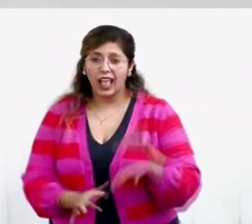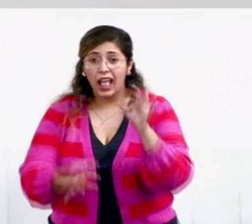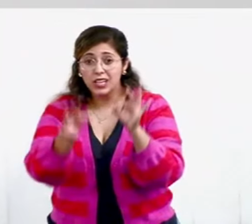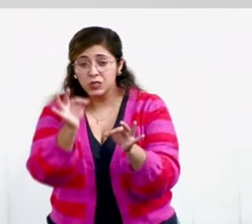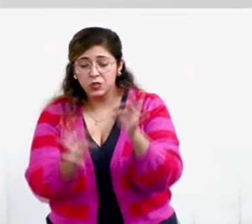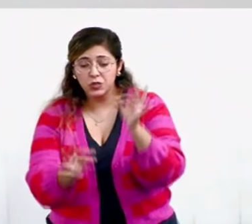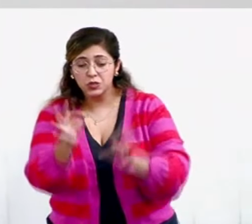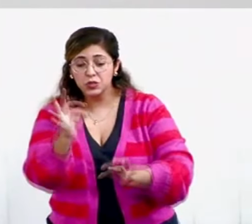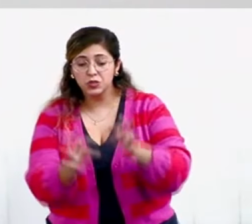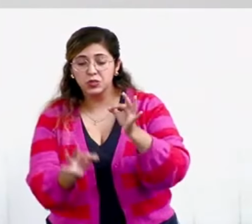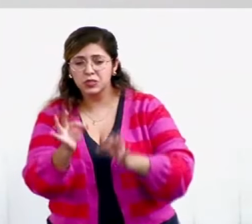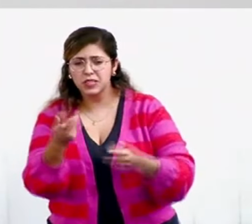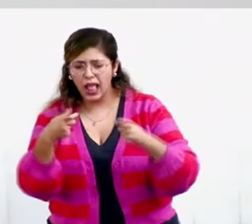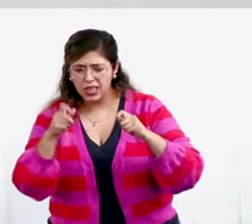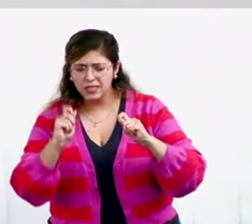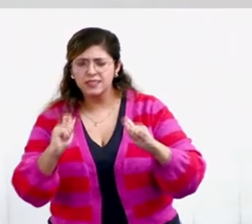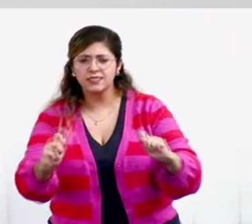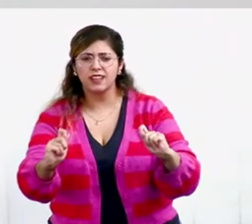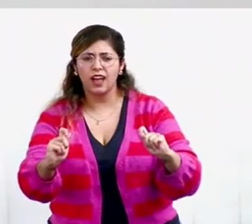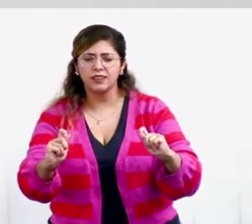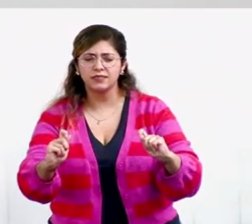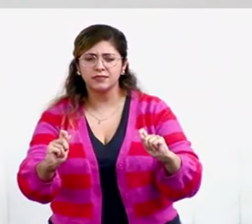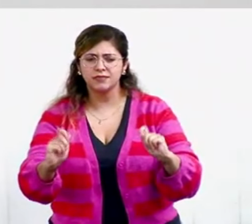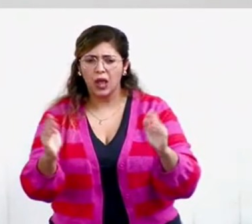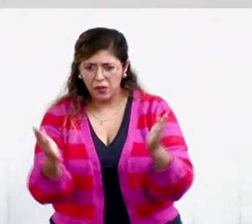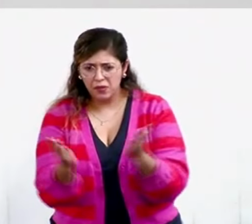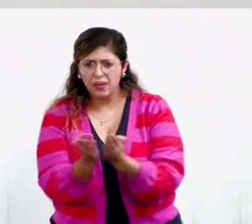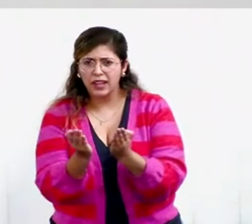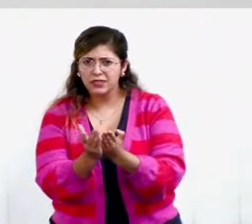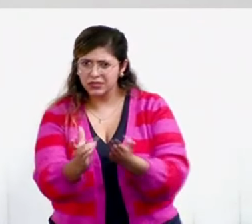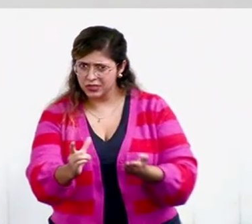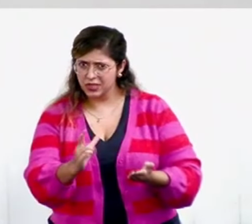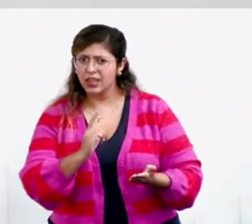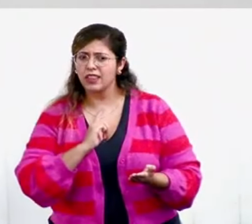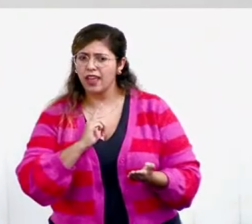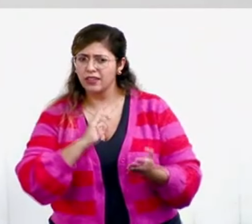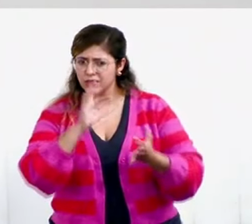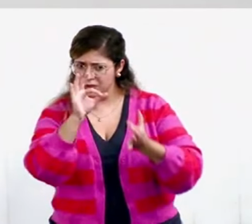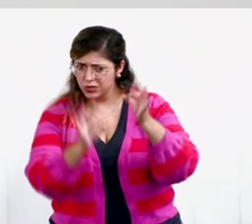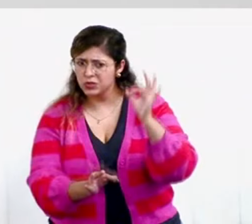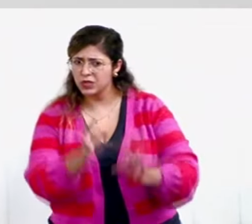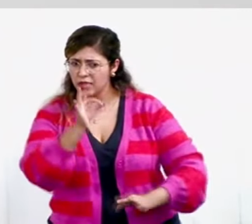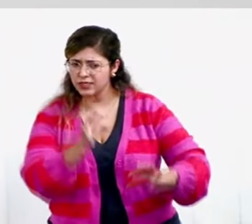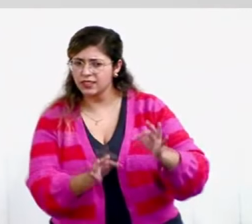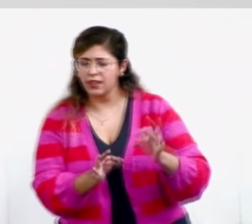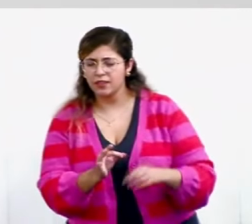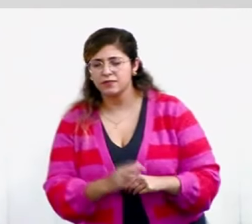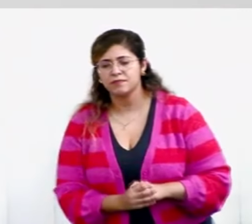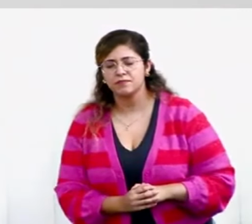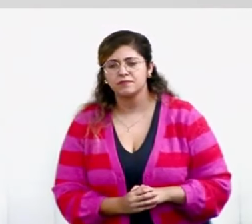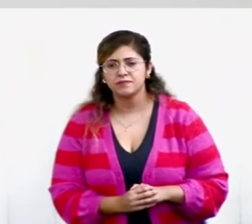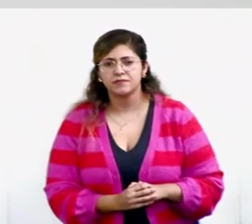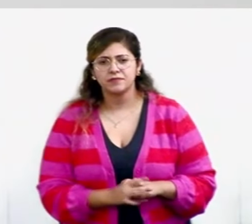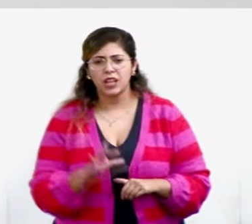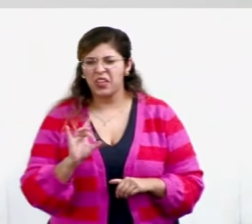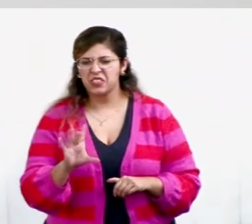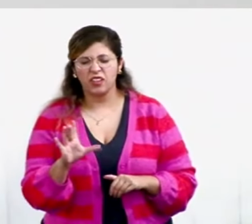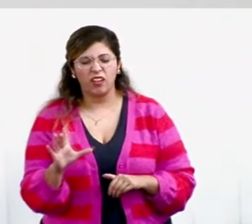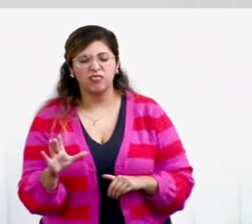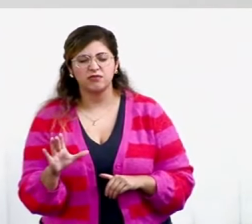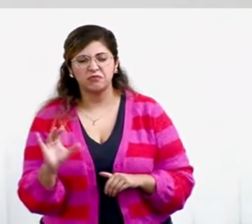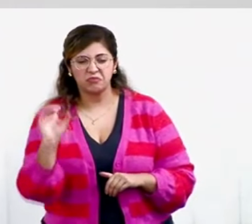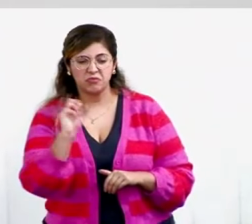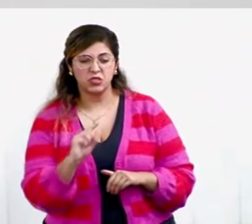é imputada e outorgada no crente. Uma justiça que não anda só. Uma justiça